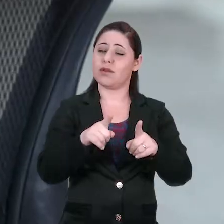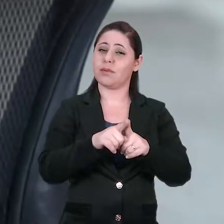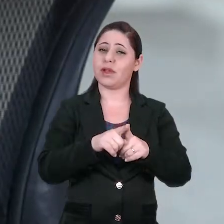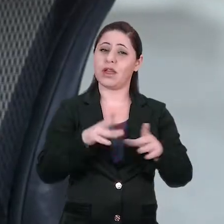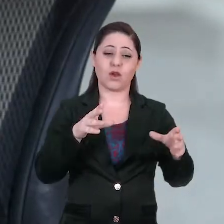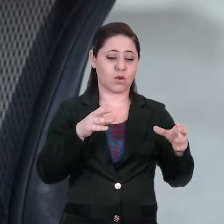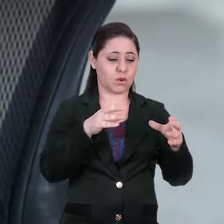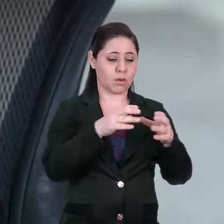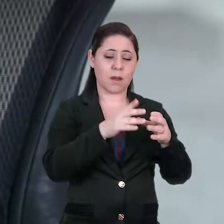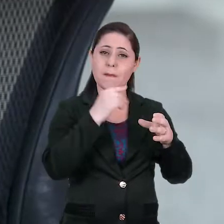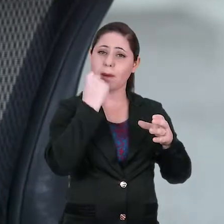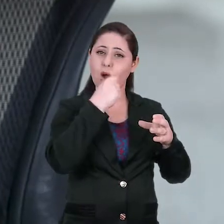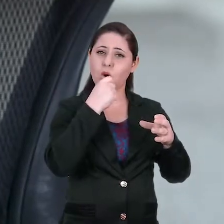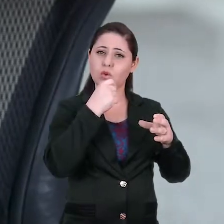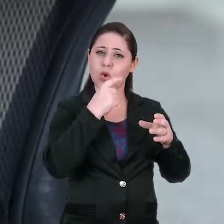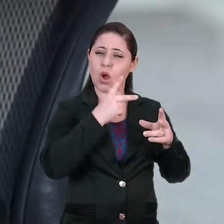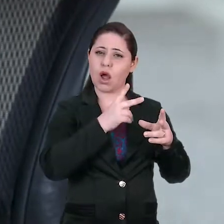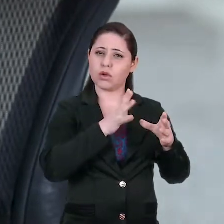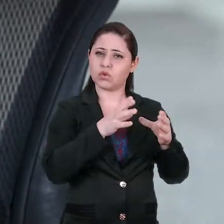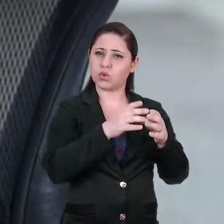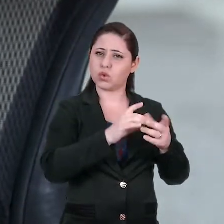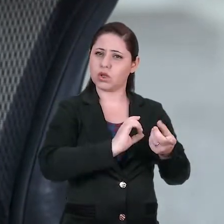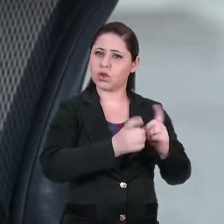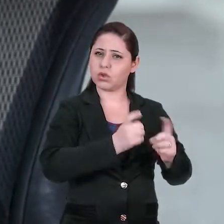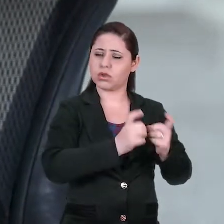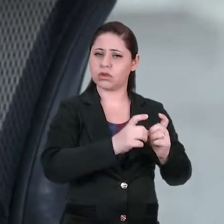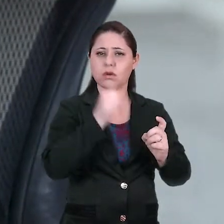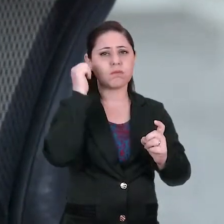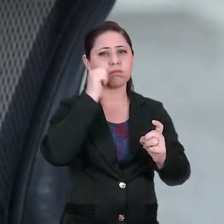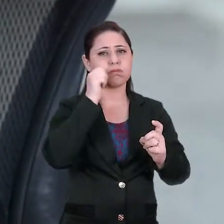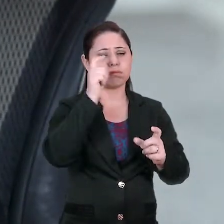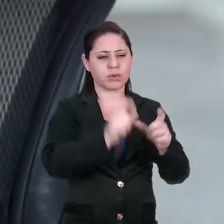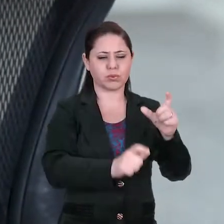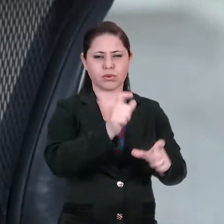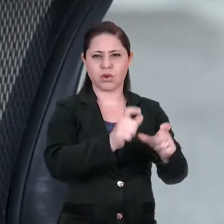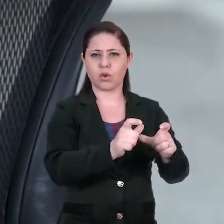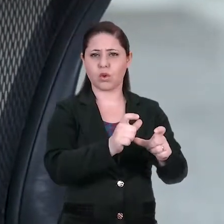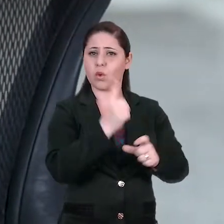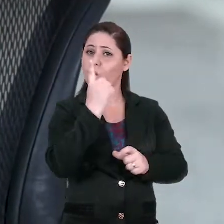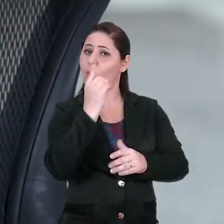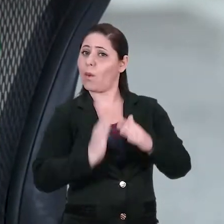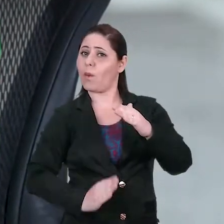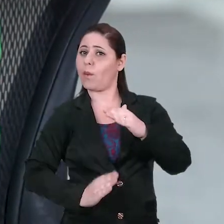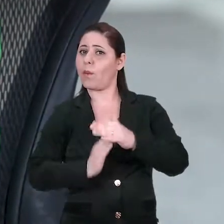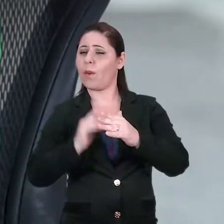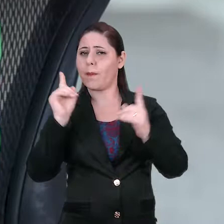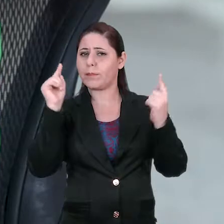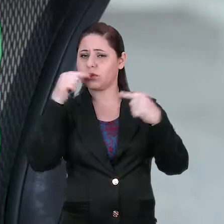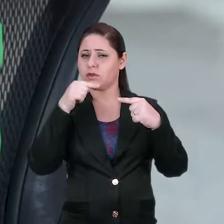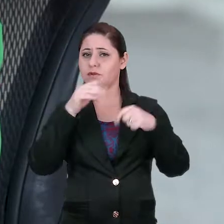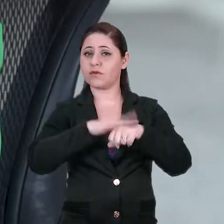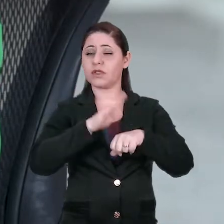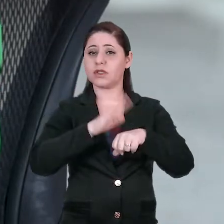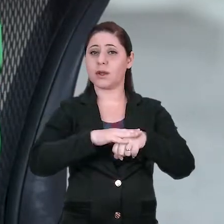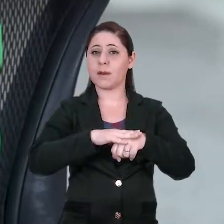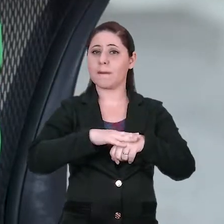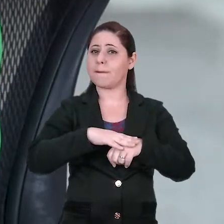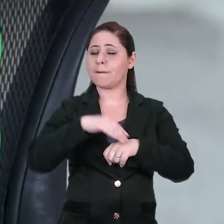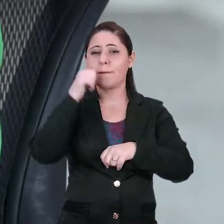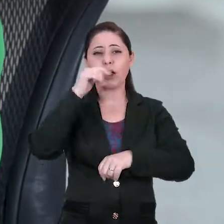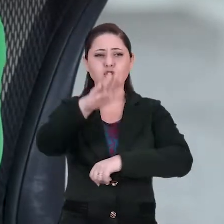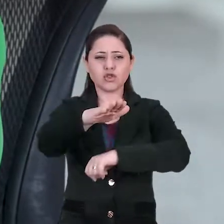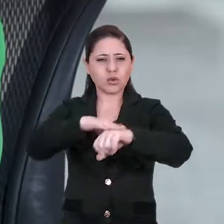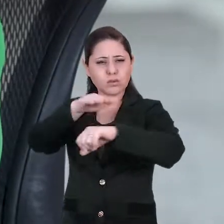nós nos reunimos, as mulheres também suprapartidariamente, com um objetivo, fazer com que mais mulheres entrassem na